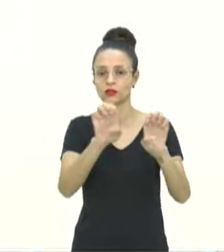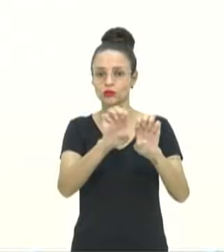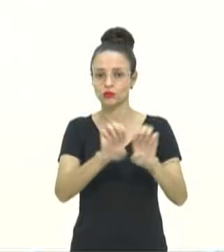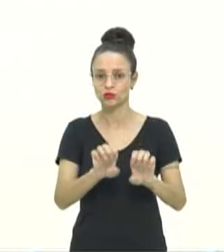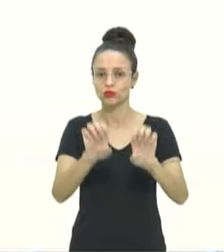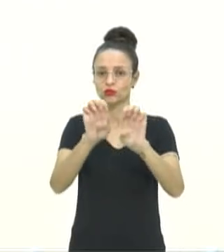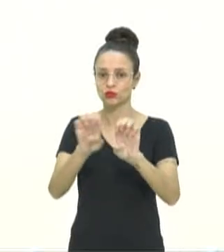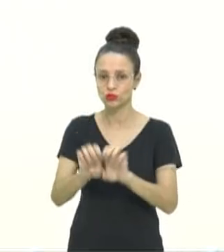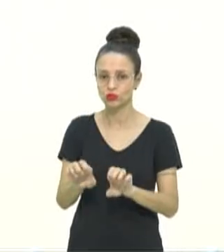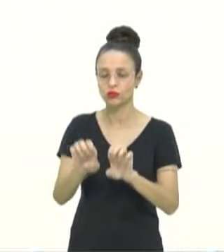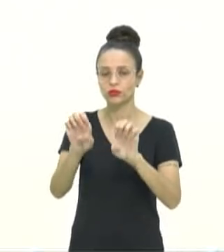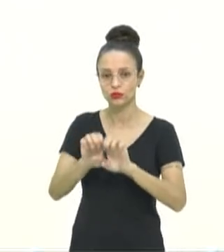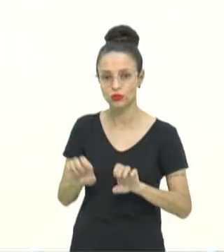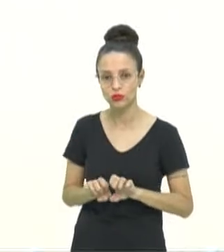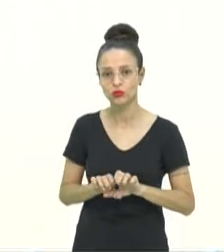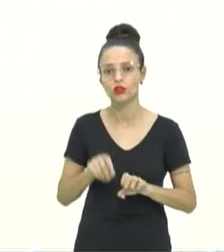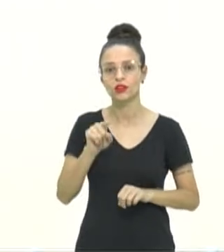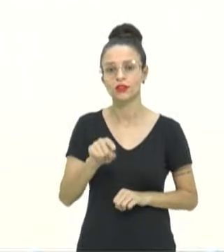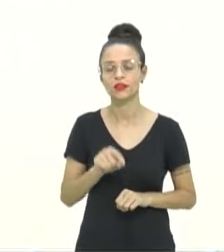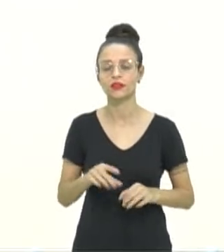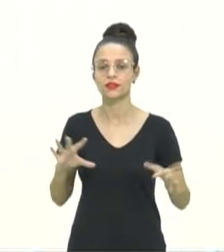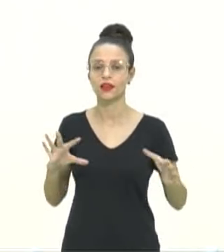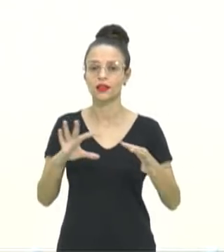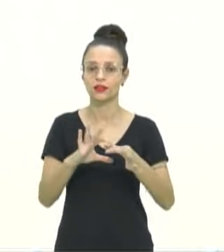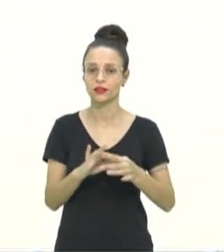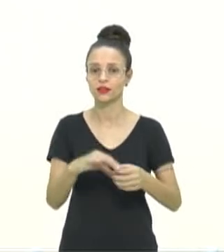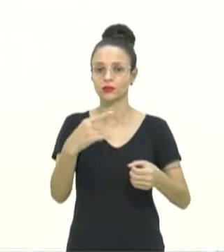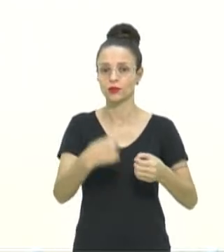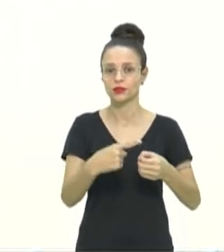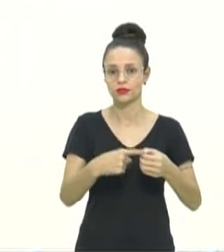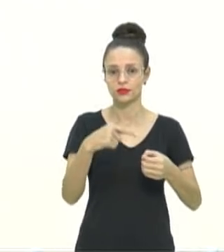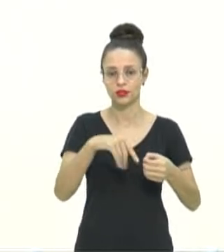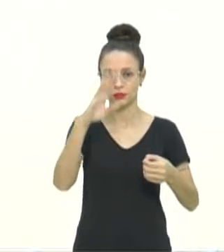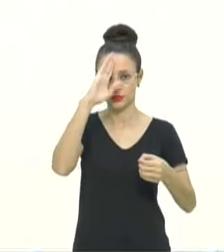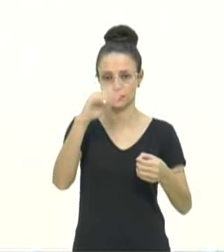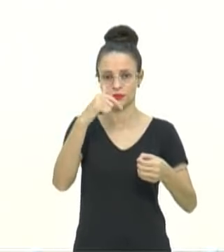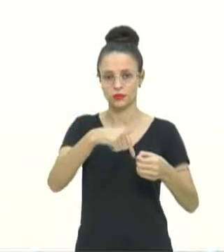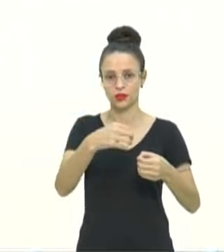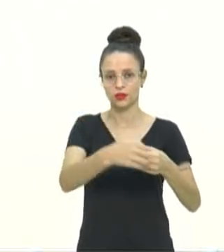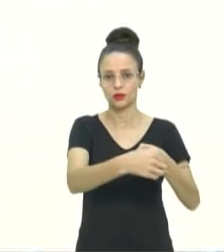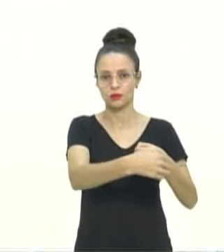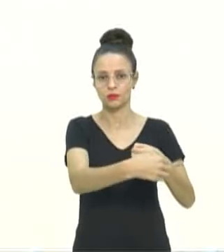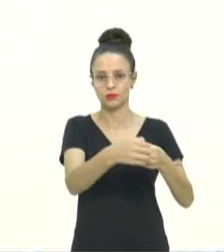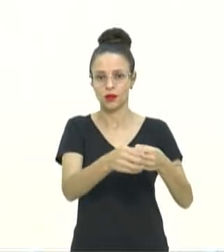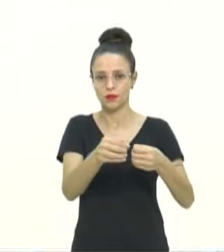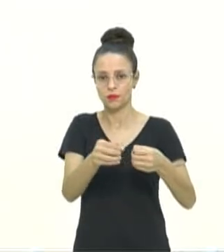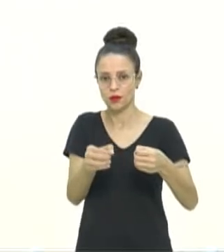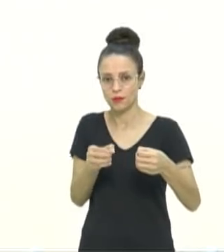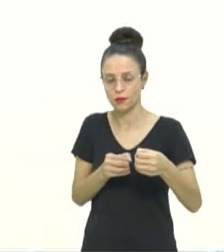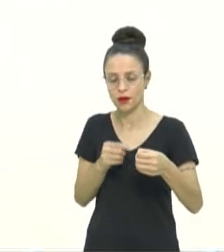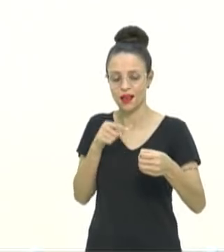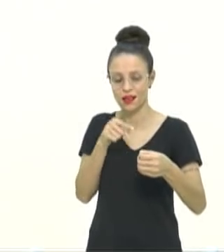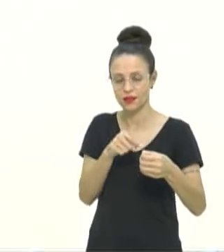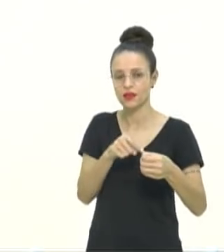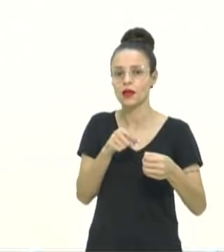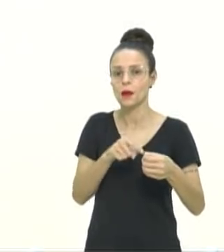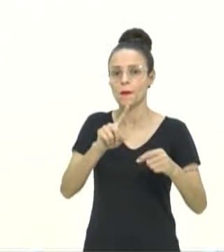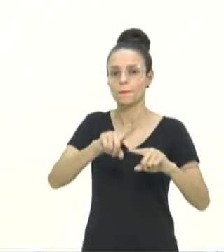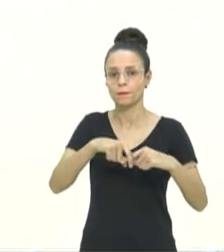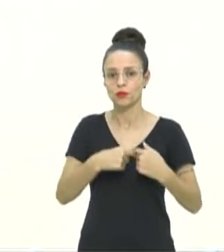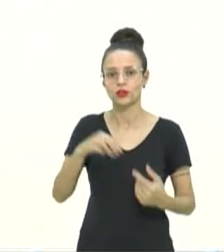uma aglomeração urbana que está interligada e ela se forma em torno da metrópole, por